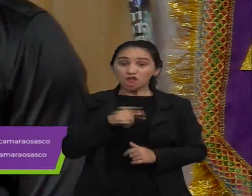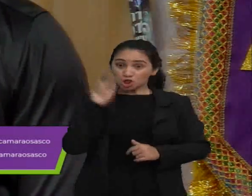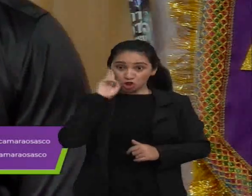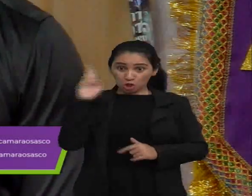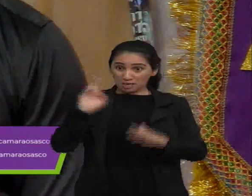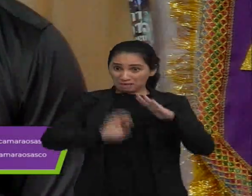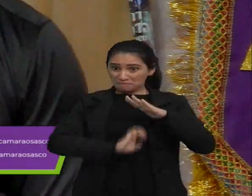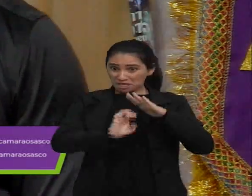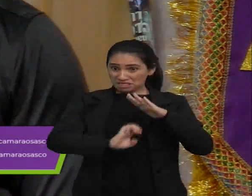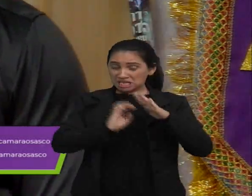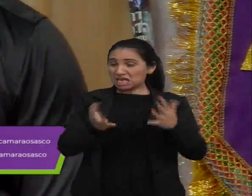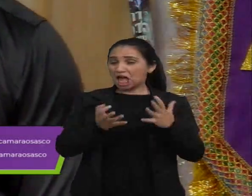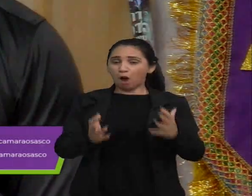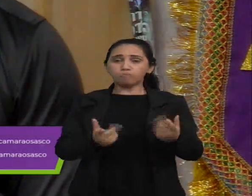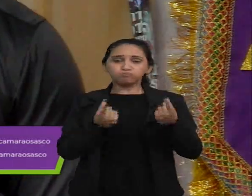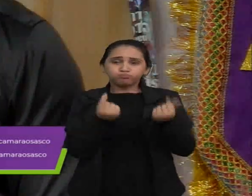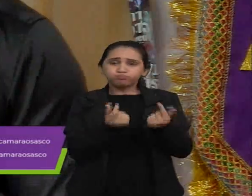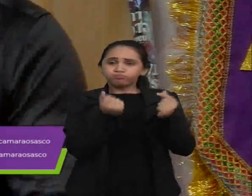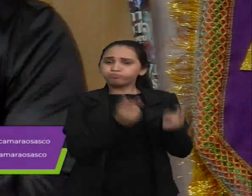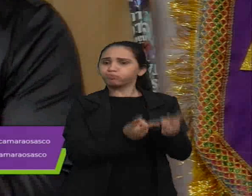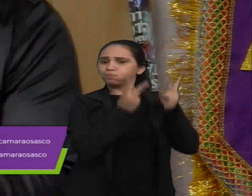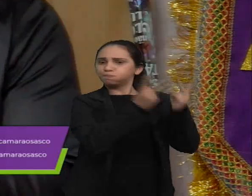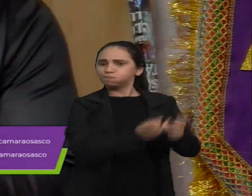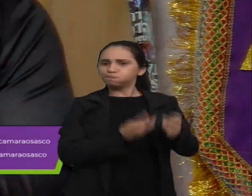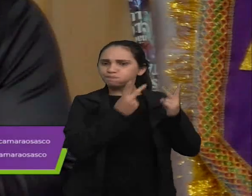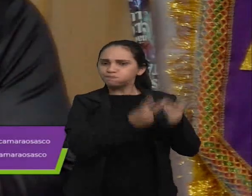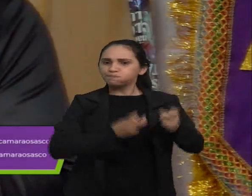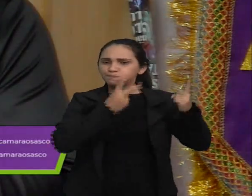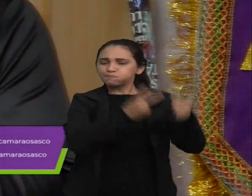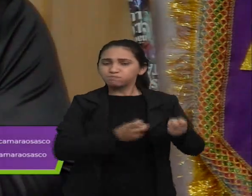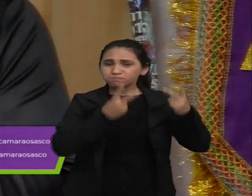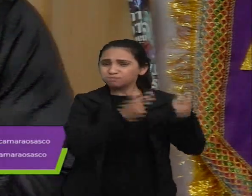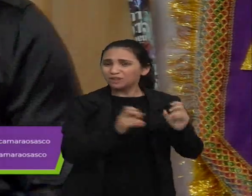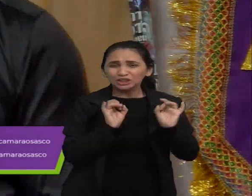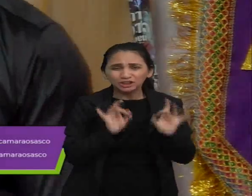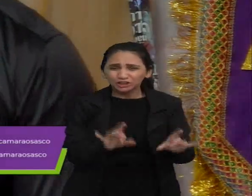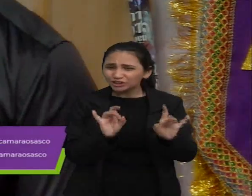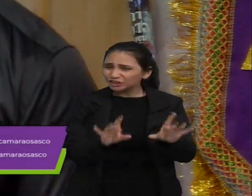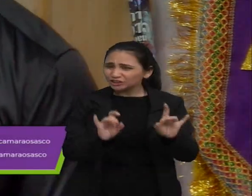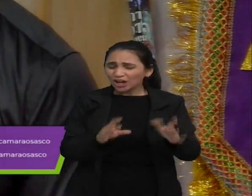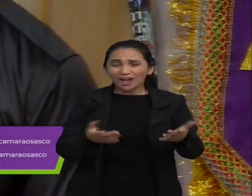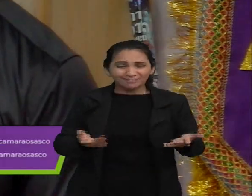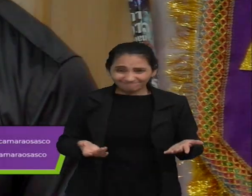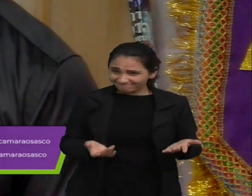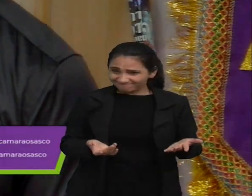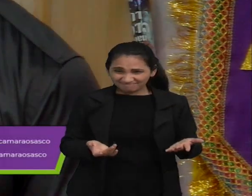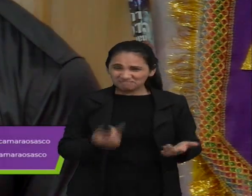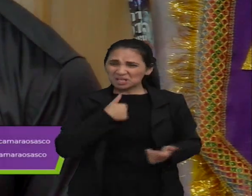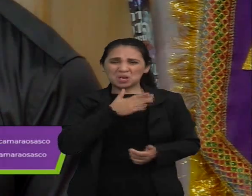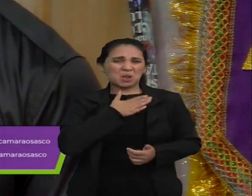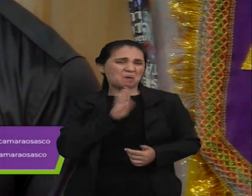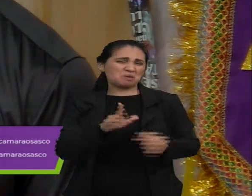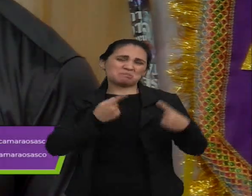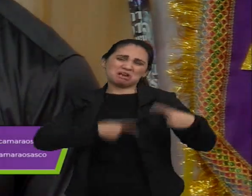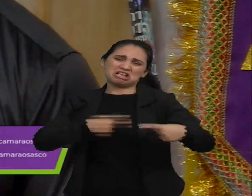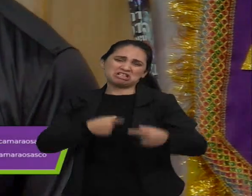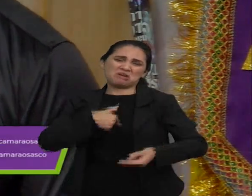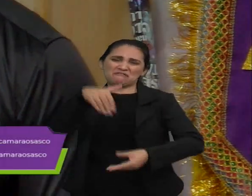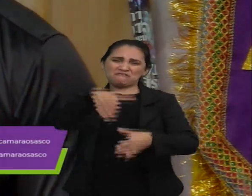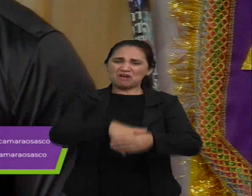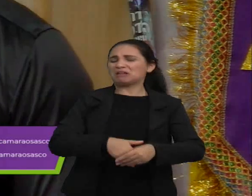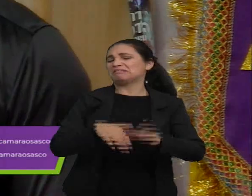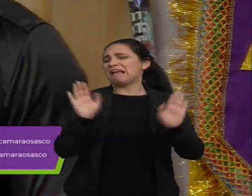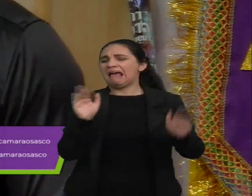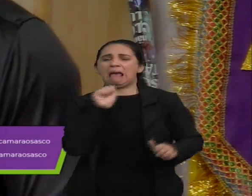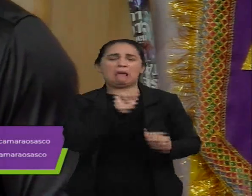lucrar na sua luta no seu trabalho e é uma coisa muito simples muitas pessoas falam eu não gosto de política e se eu votar no